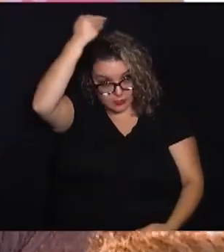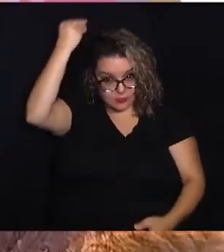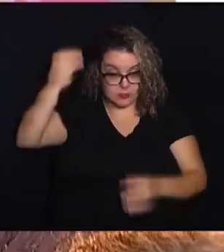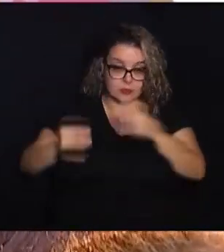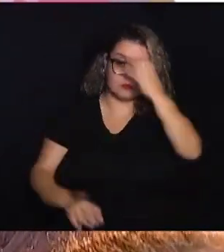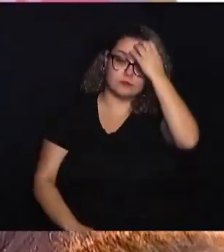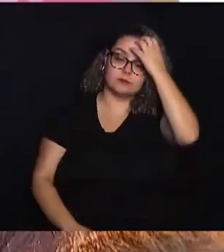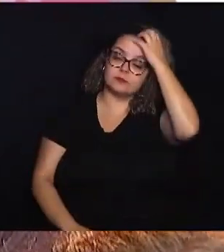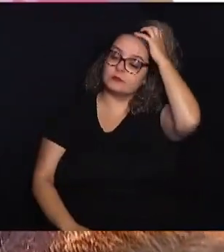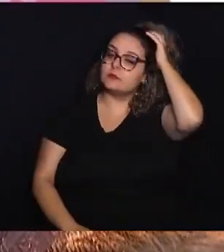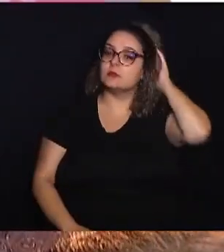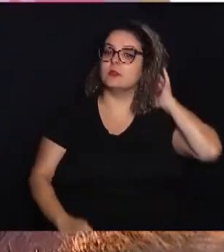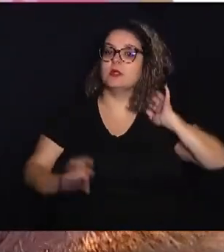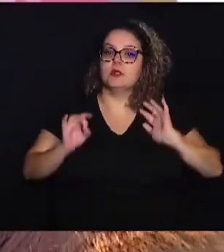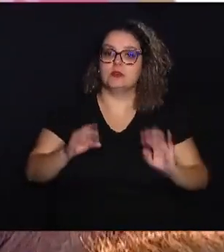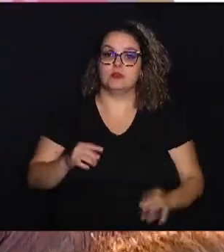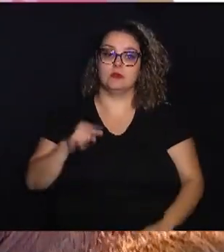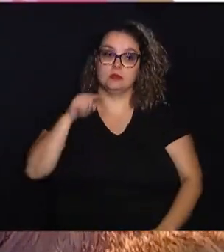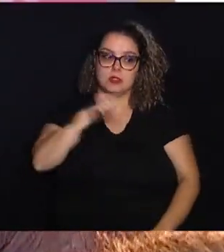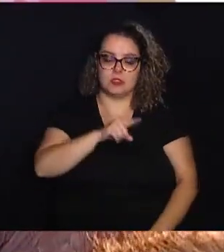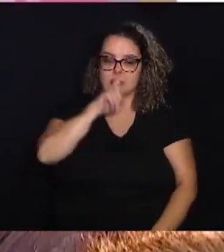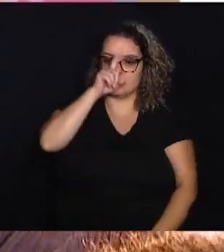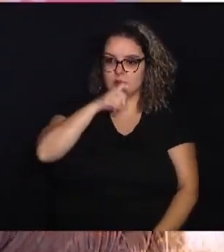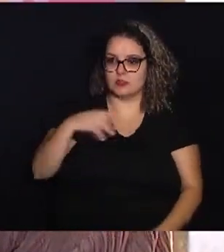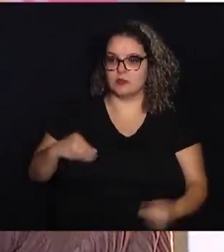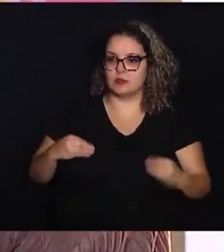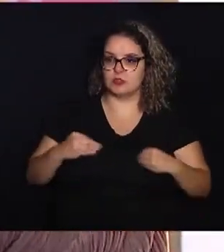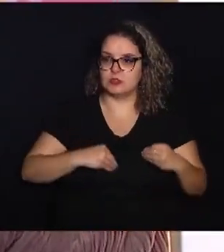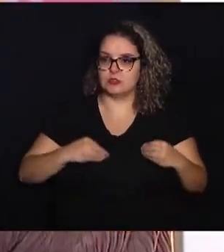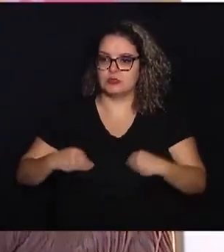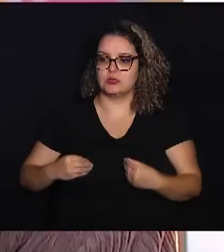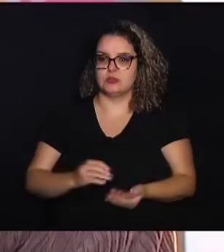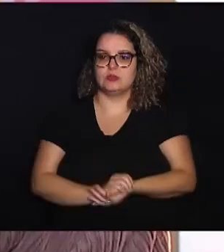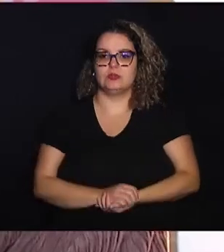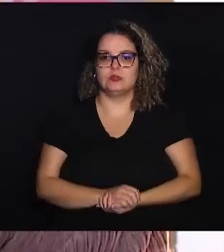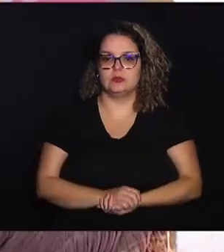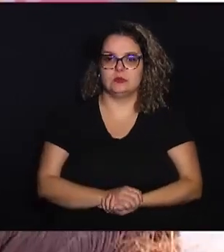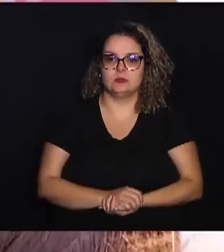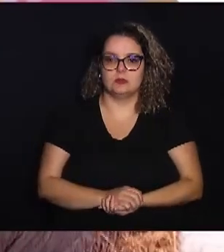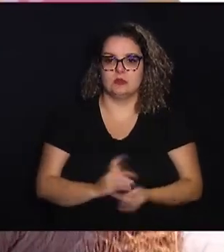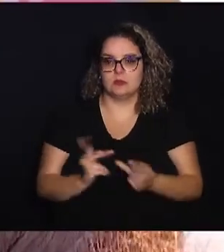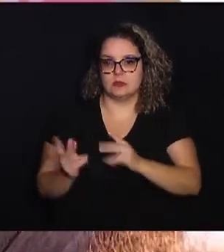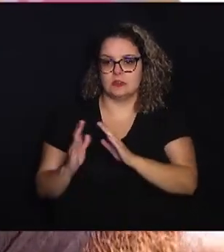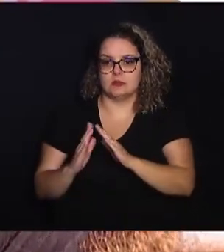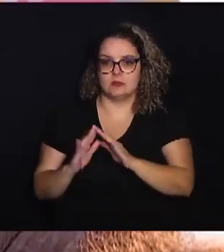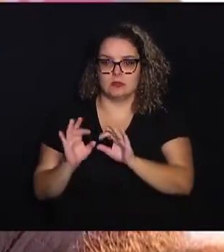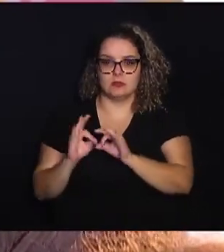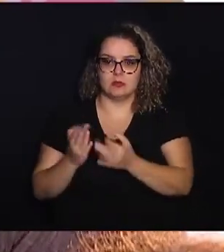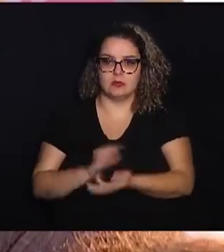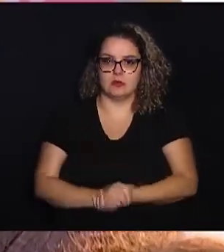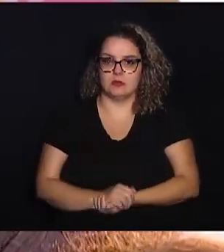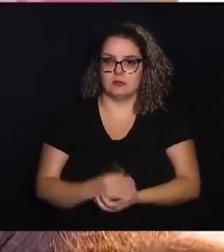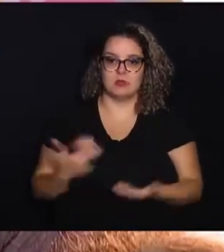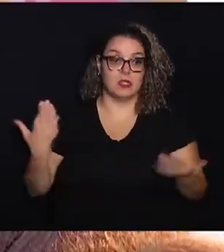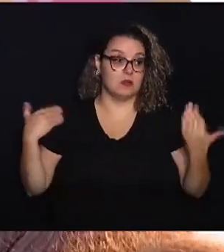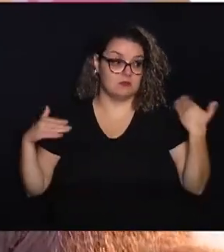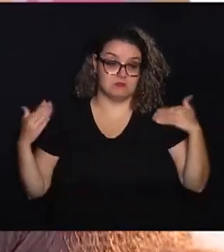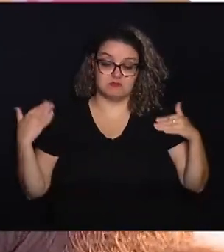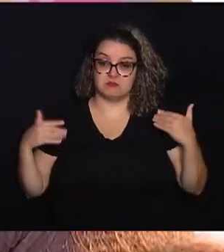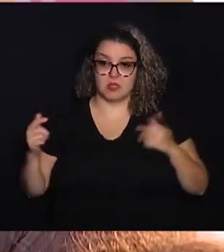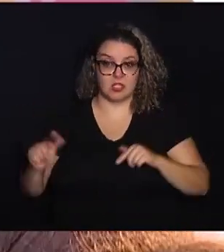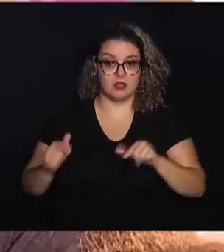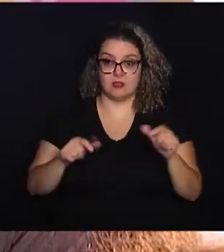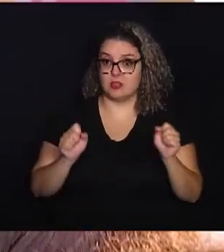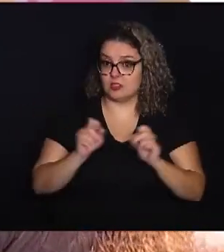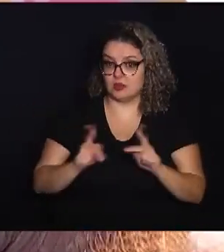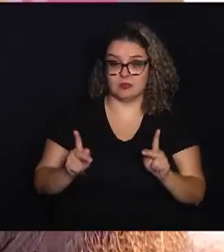Saía de casa só para vir para o hospital, para fazer exames e ir na casa de parente. Mas assim, passear, ir para os lugares shopping,